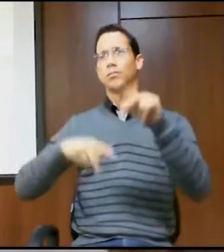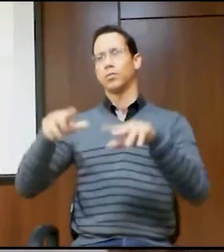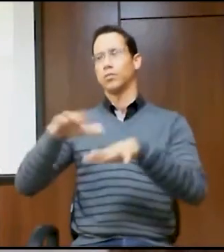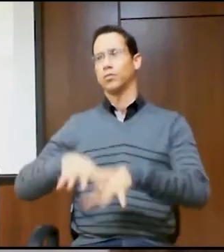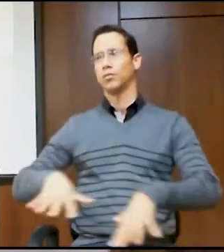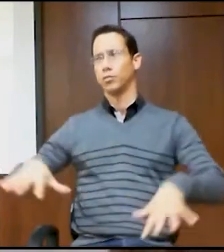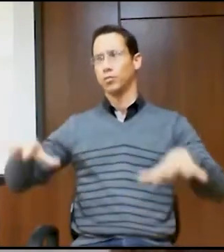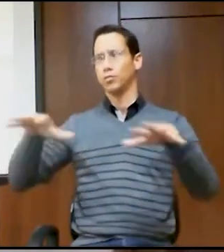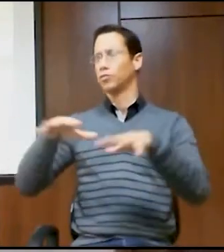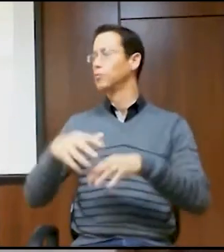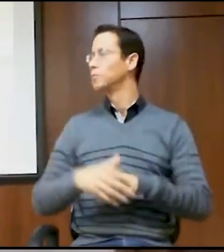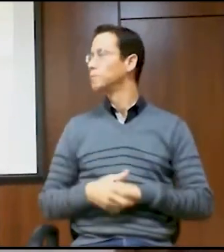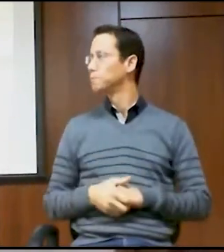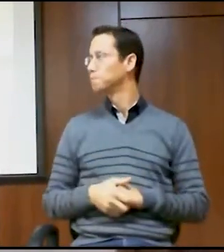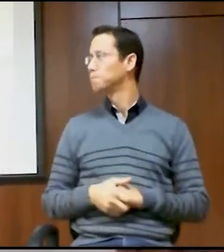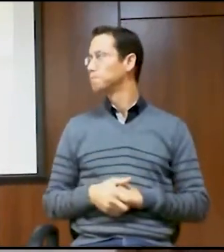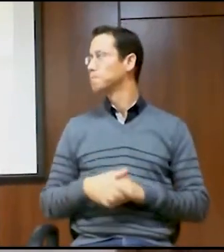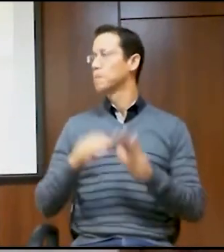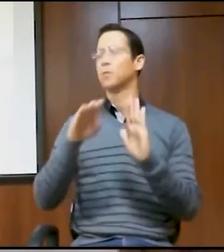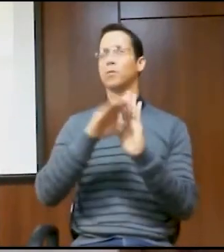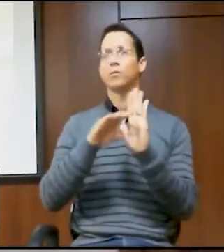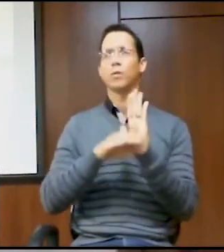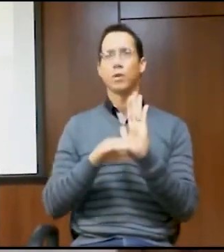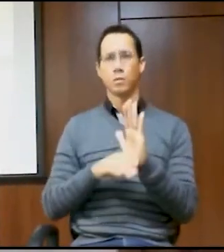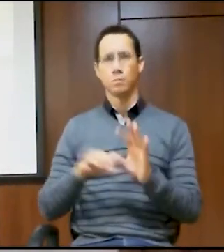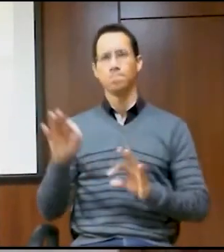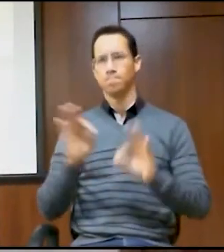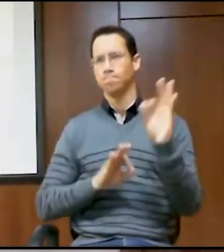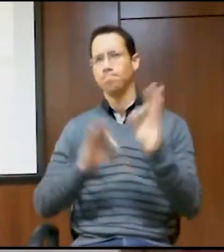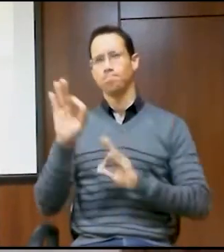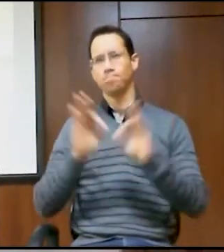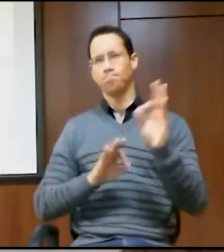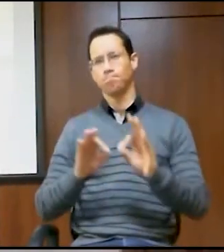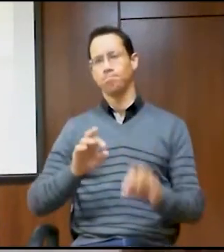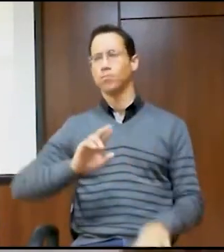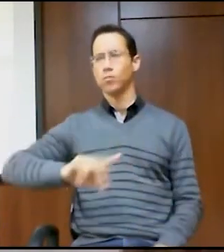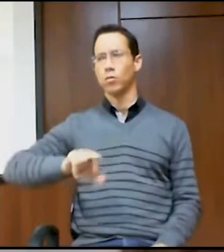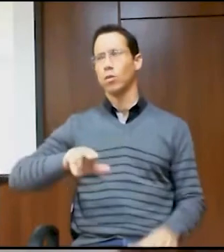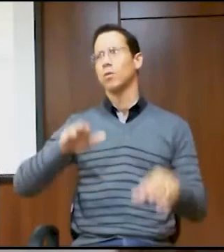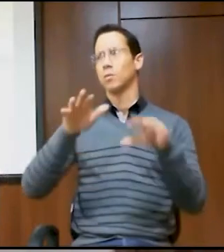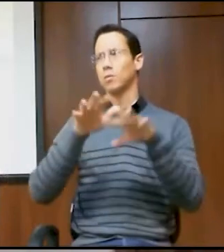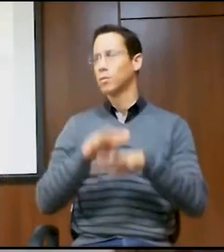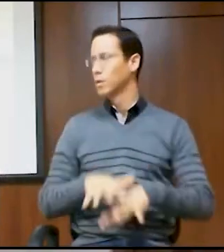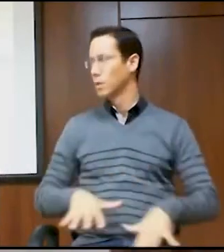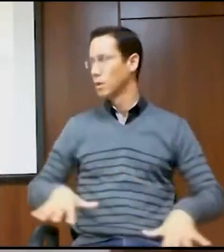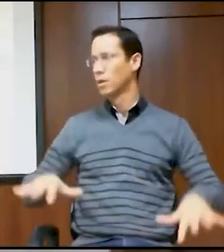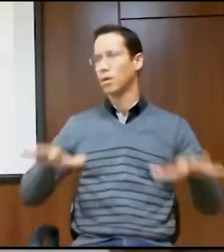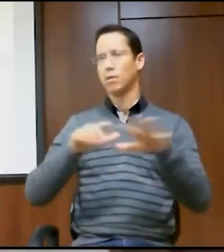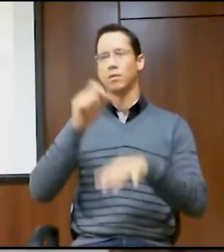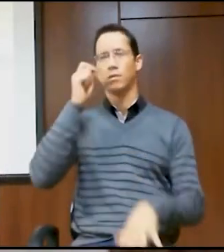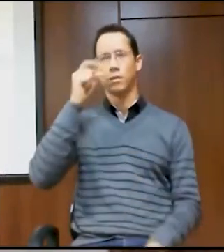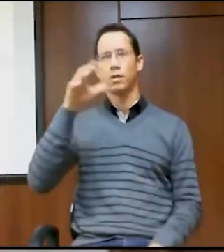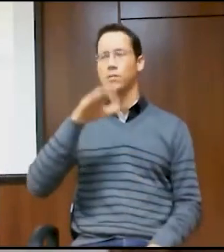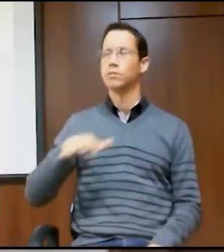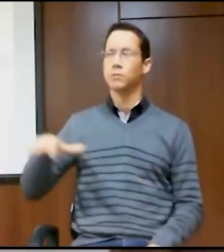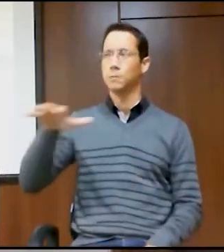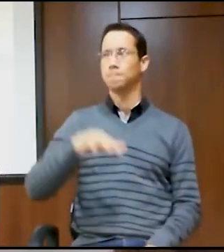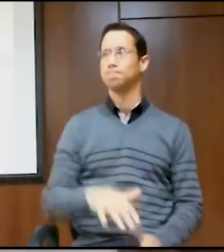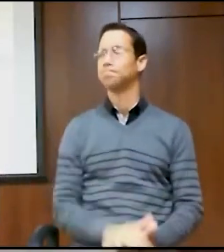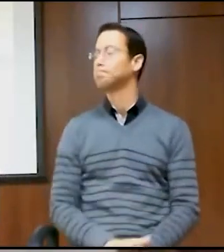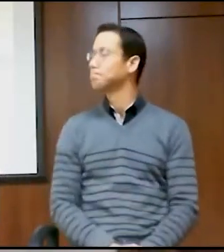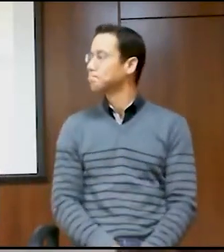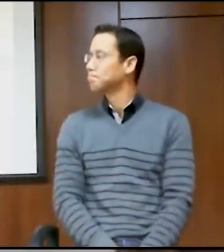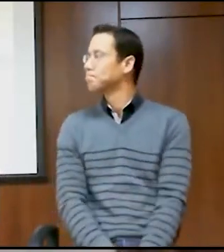papel público que os programas devem ser desenhados, e não do ponto de vista do mercado, ao que interessa o mercado. Para